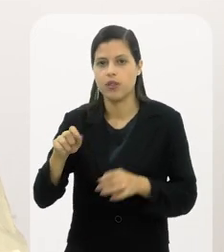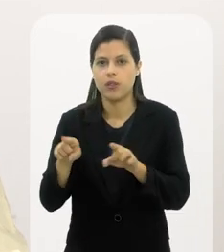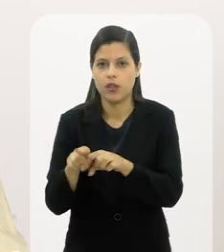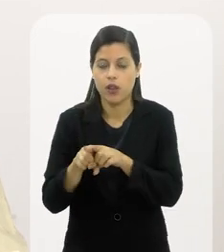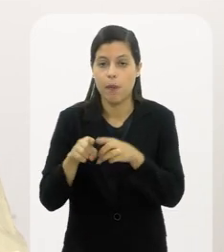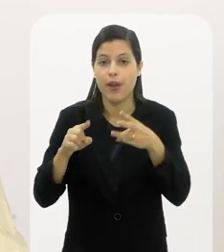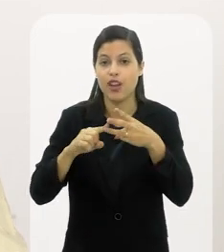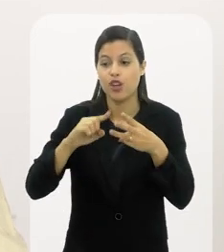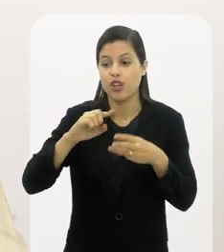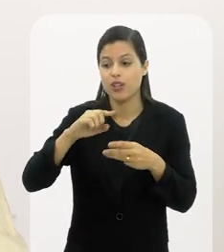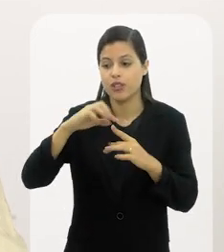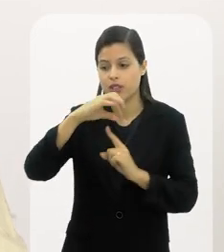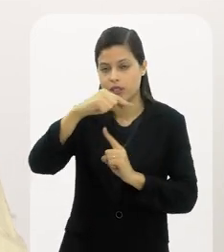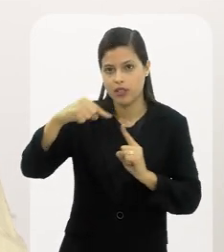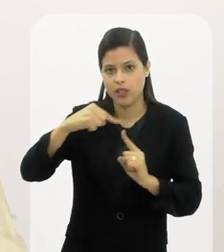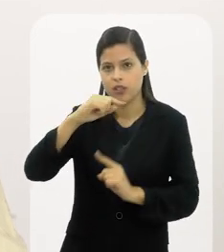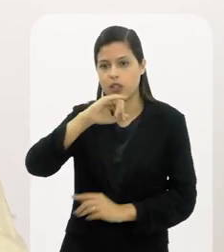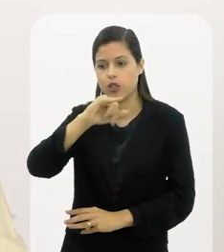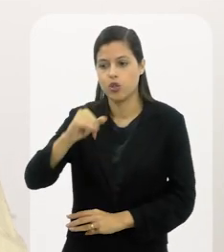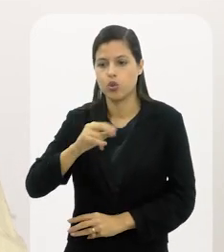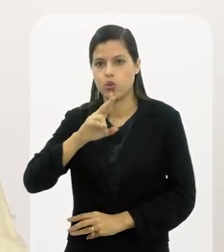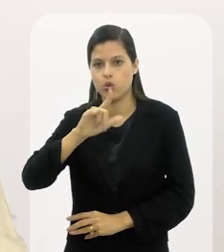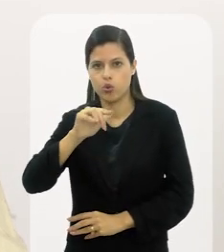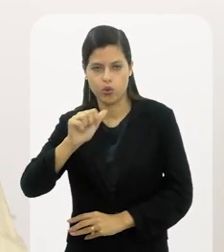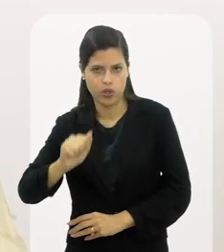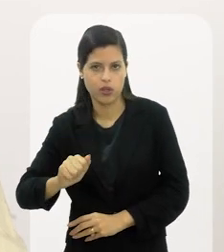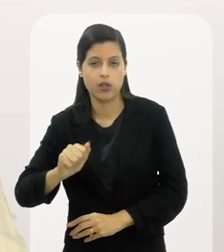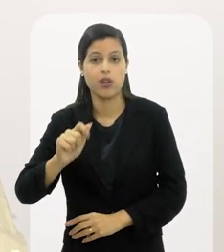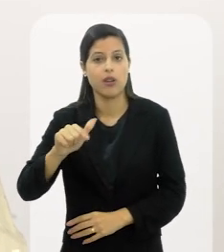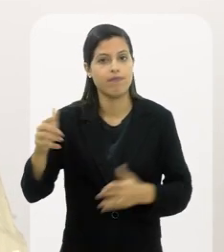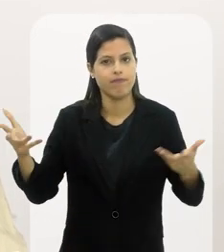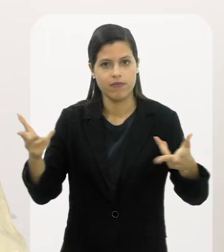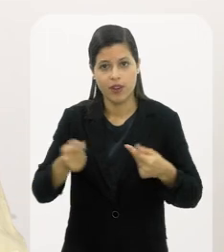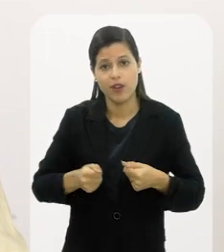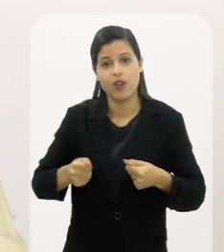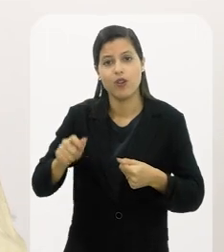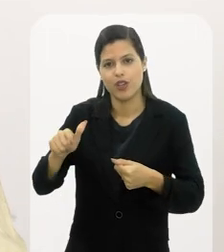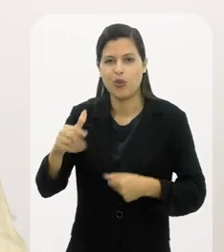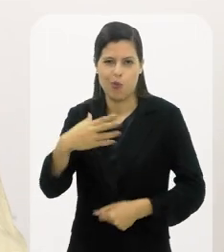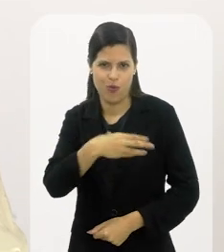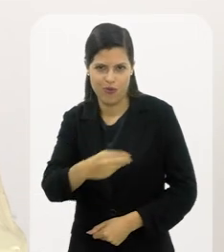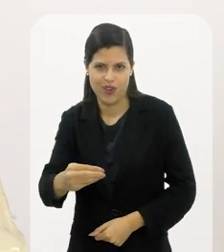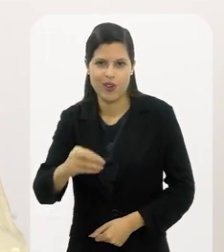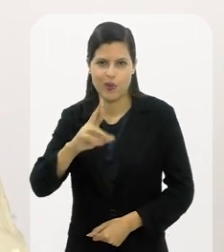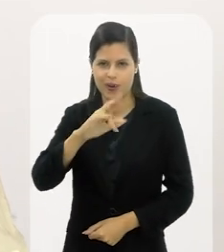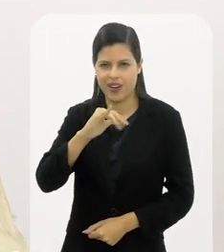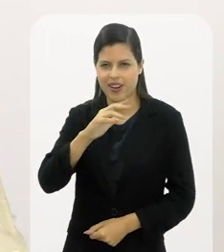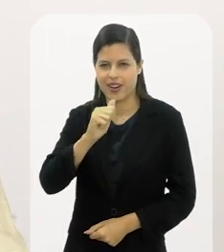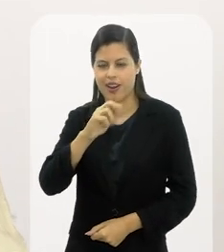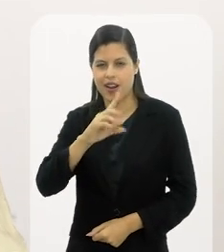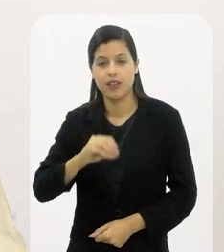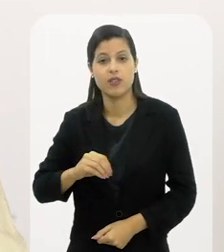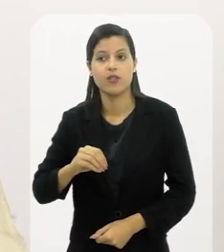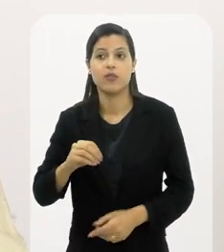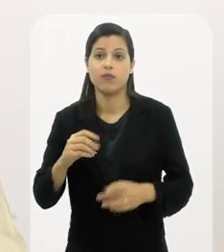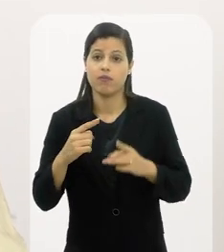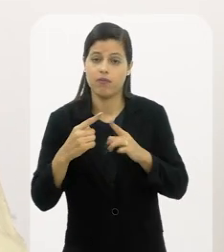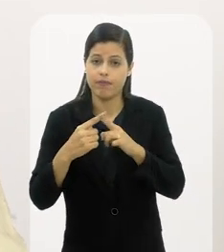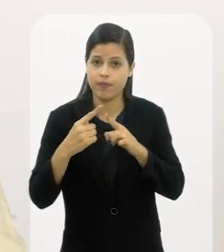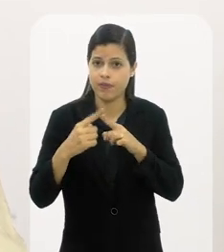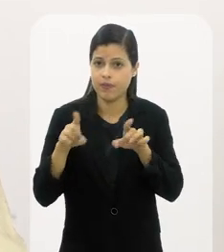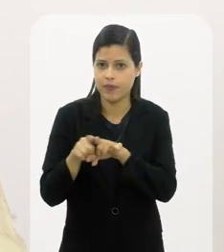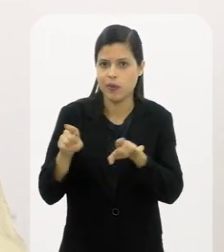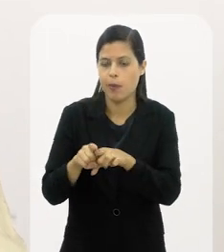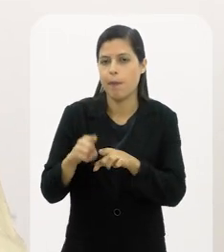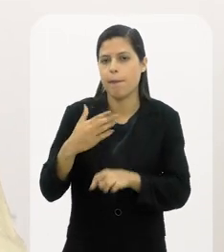Santa Júlia Biliar, que é uma santa linda, maravilhosa, que é do Ricardo. Então fica, porque além do Ricardo tem a